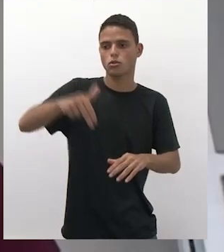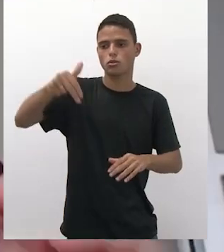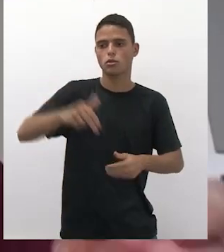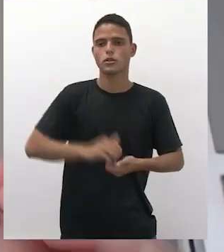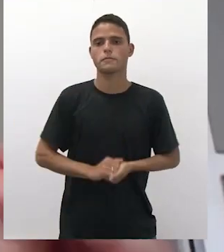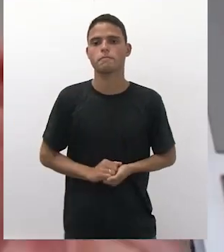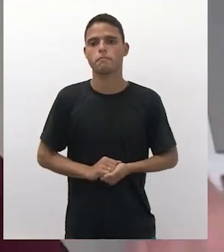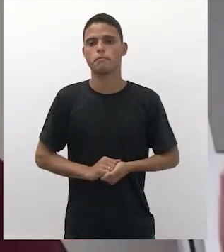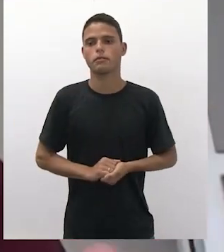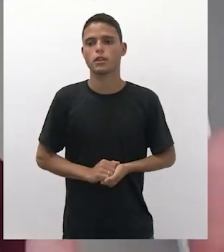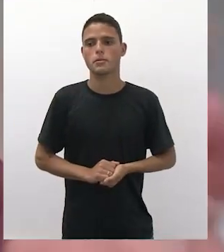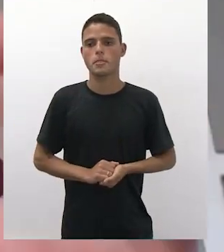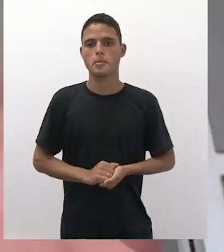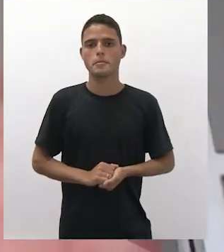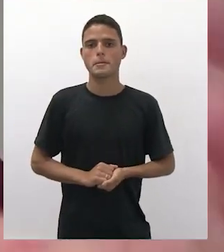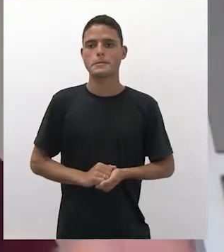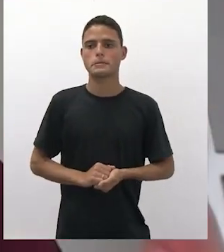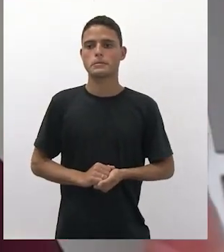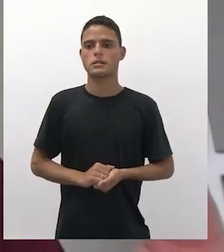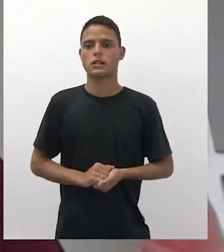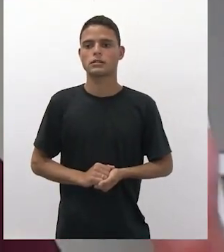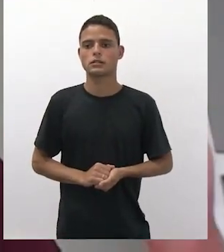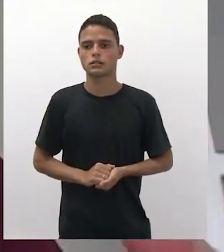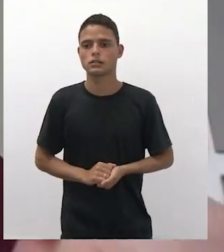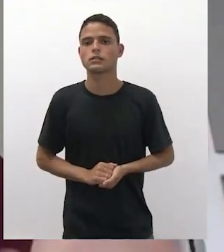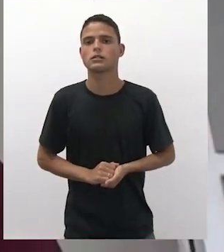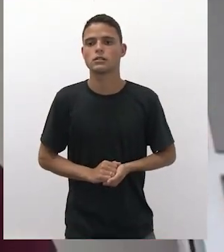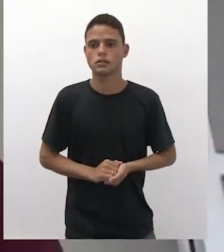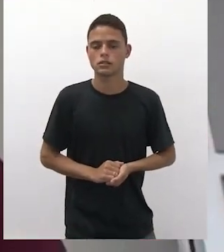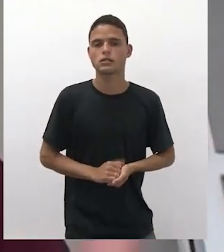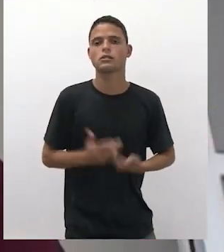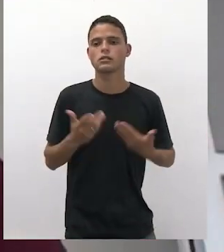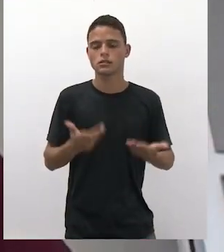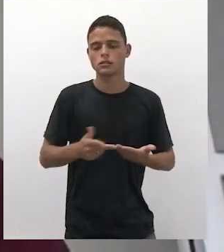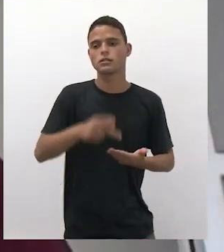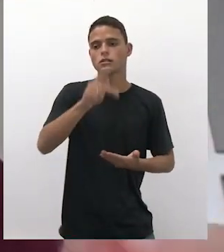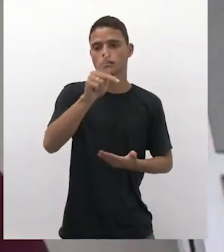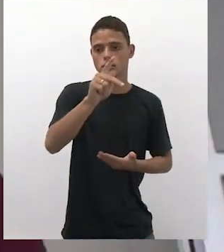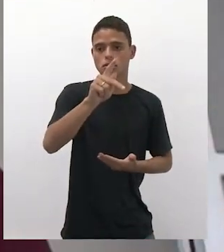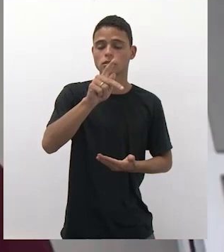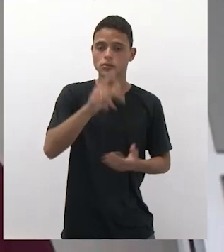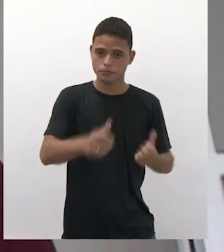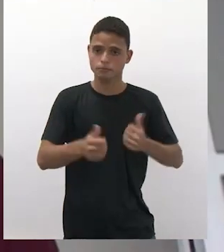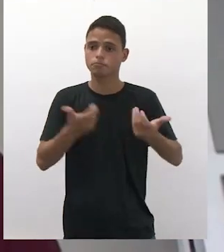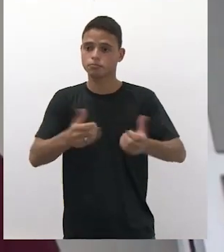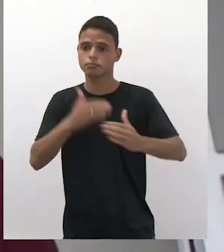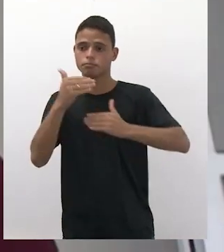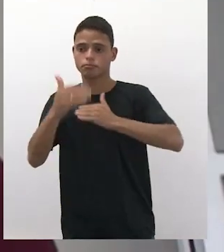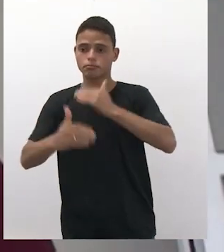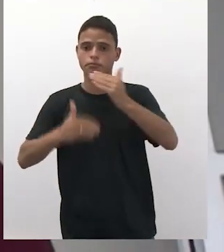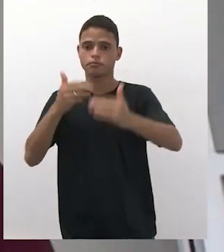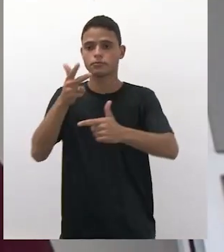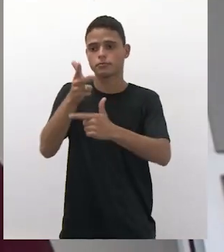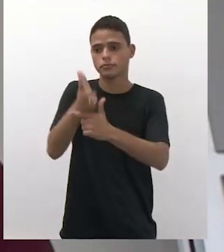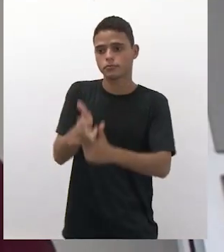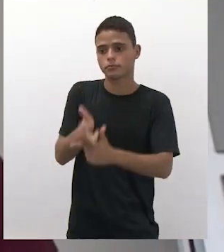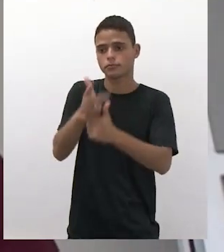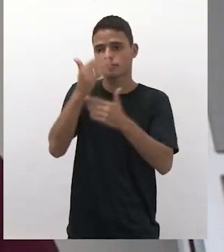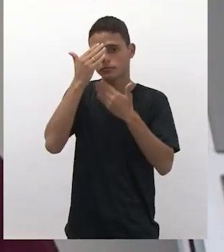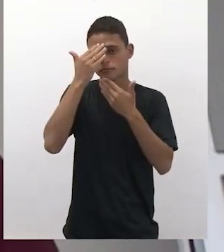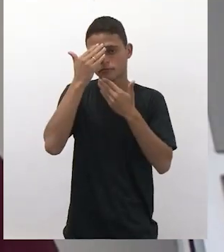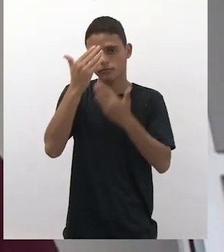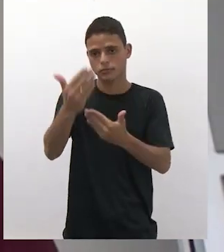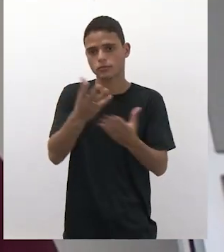vocês também estão nesse processo dessa live, viu? A gente agradece muito.